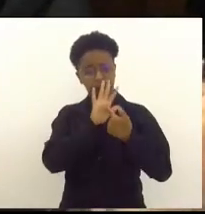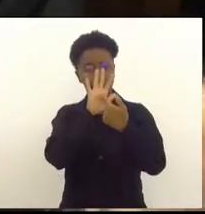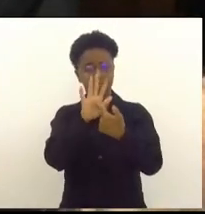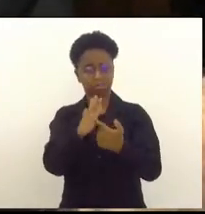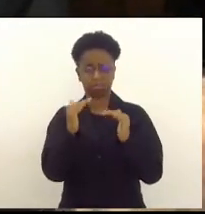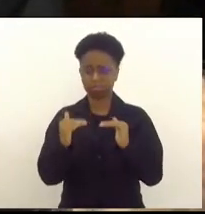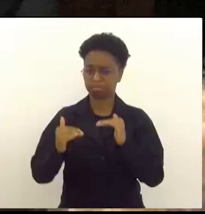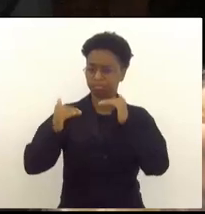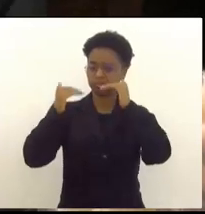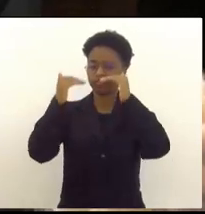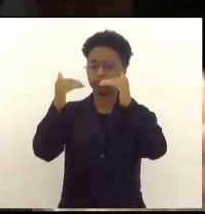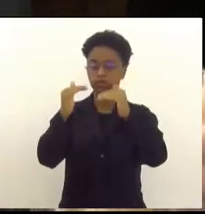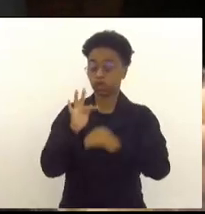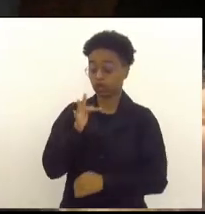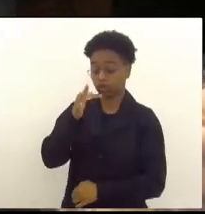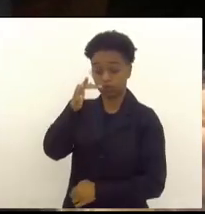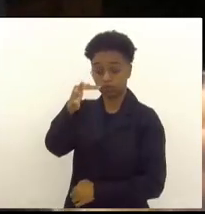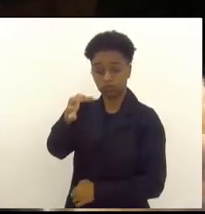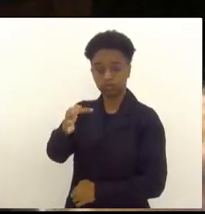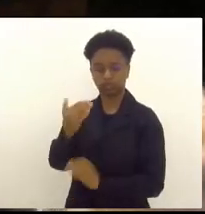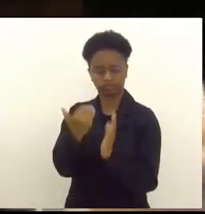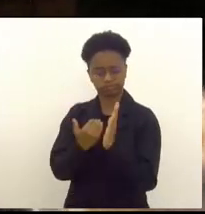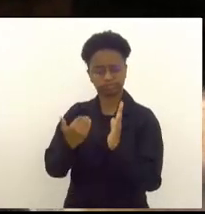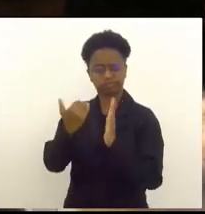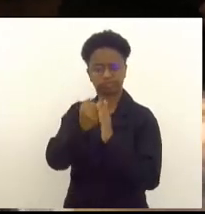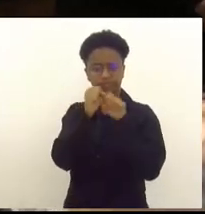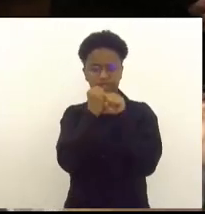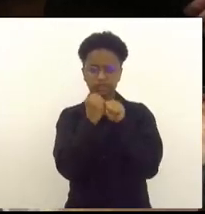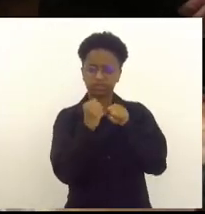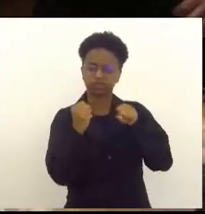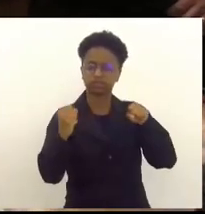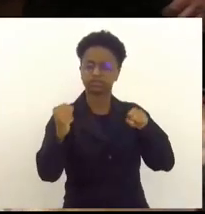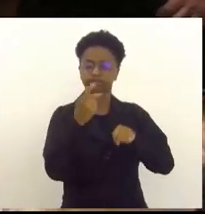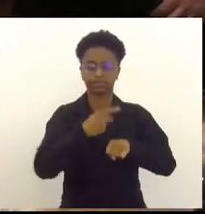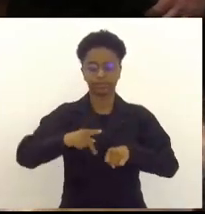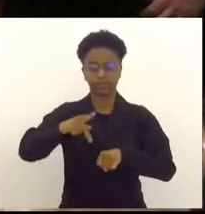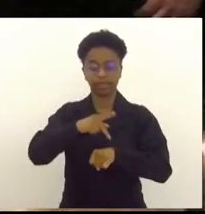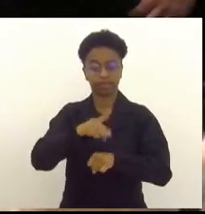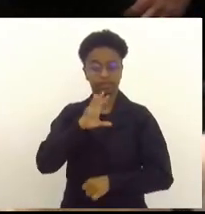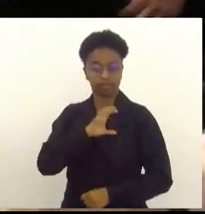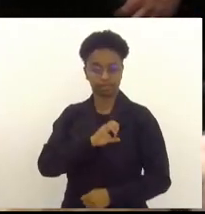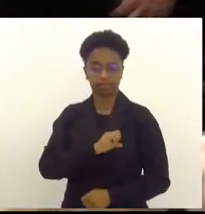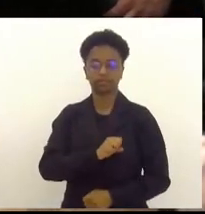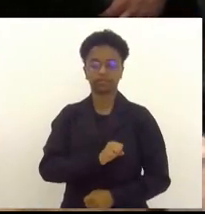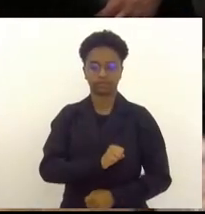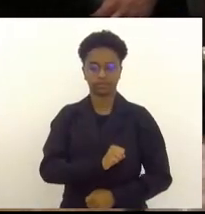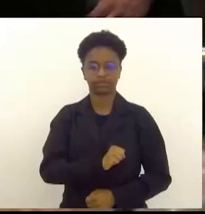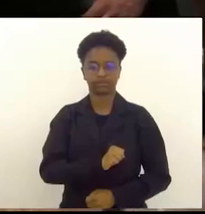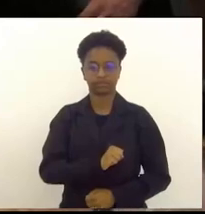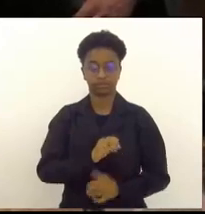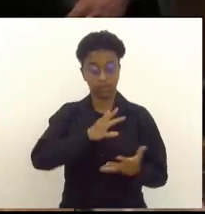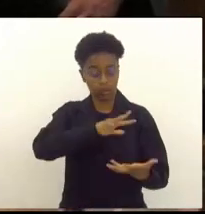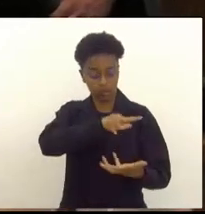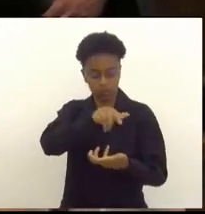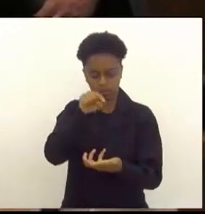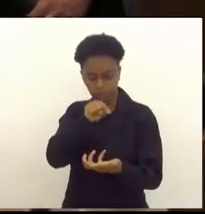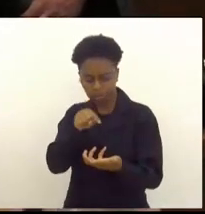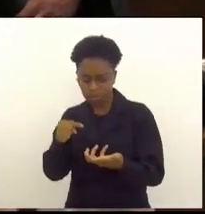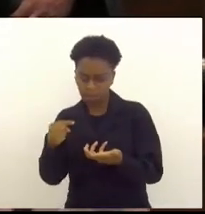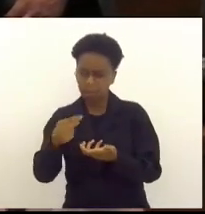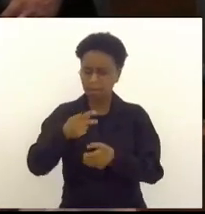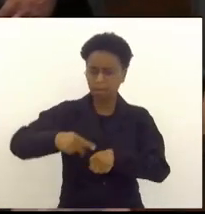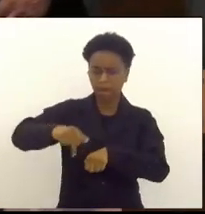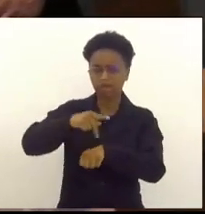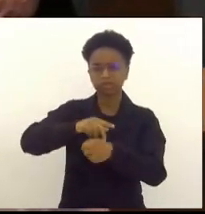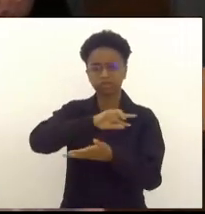pálido, colosso, e o teu futuro espelha essa grandeza. Terra adorada, entre